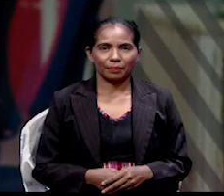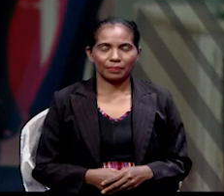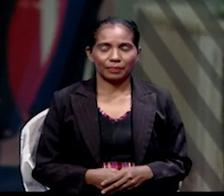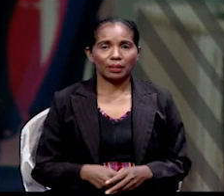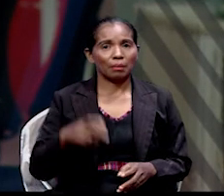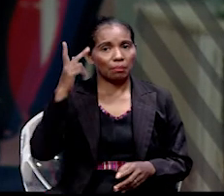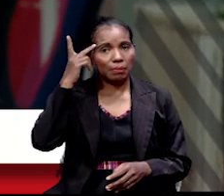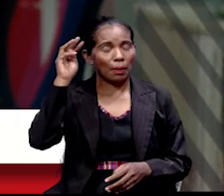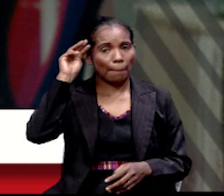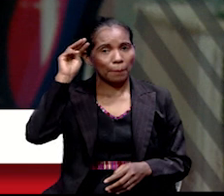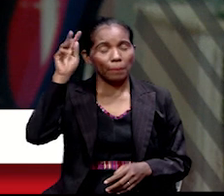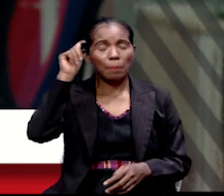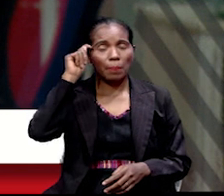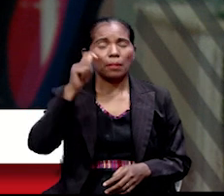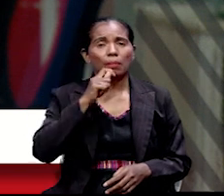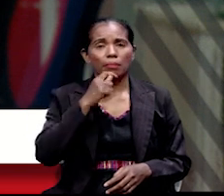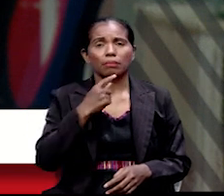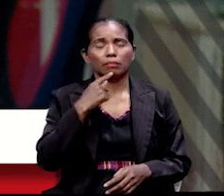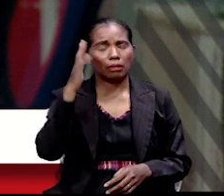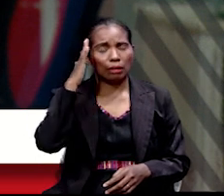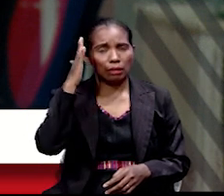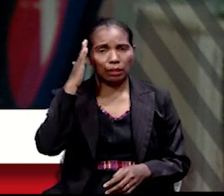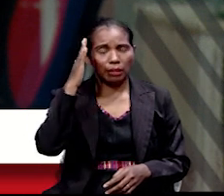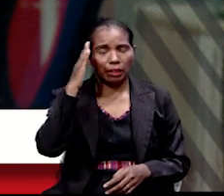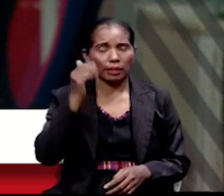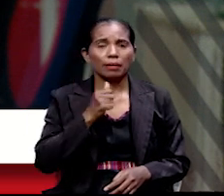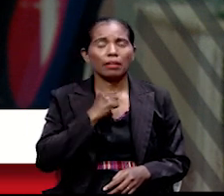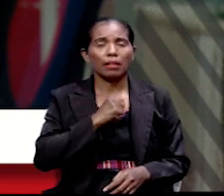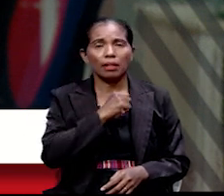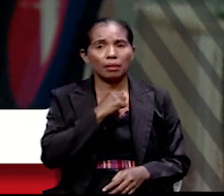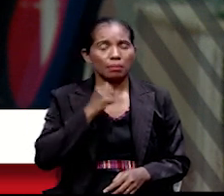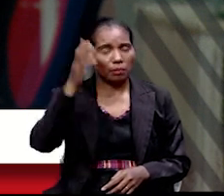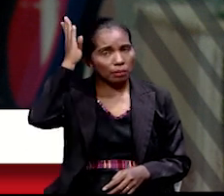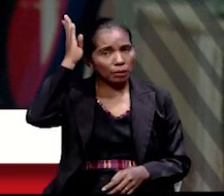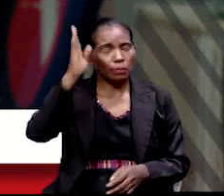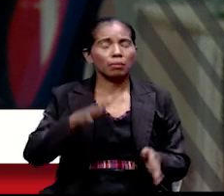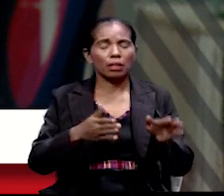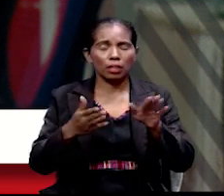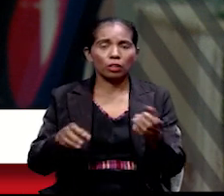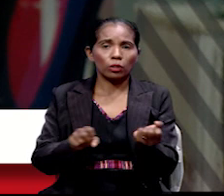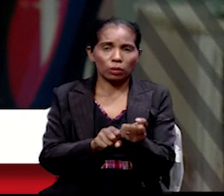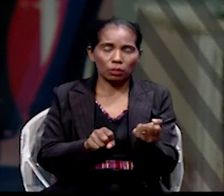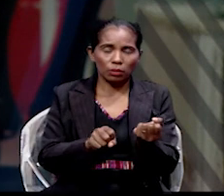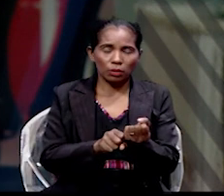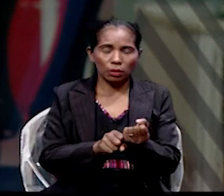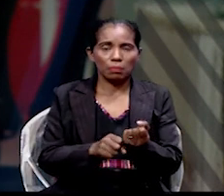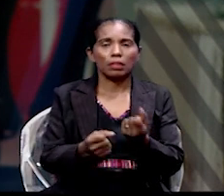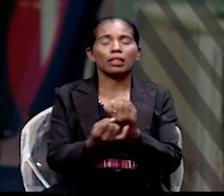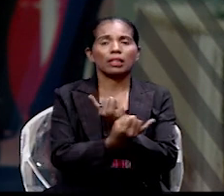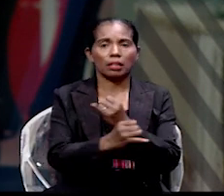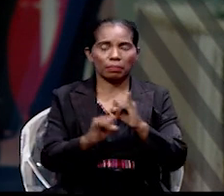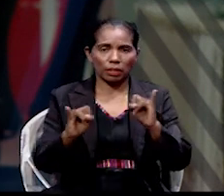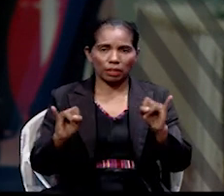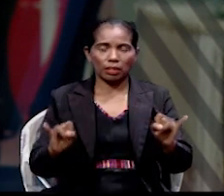Primeiro ministro Taormatan Ruak reconhece Matebian Dom Basílio do Nascimento e a contribuição à luta à